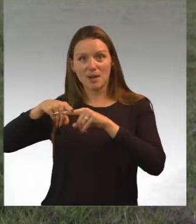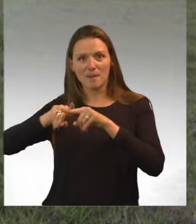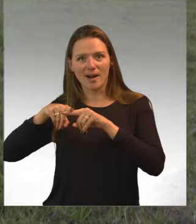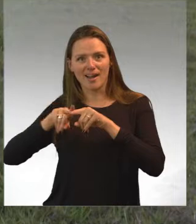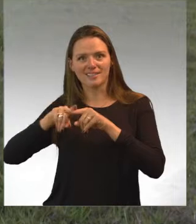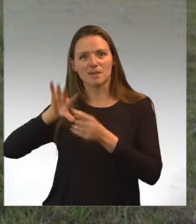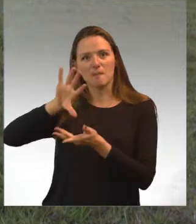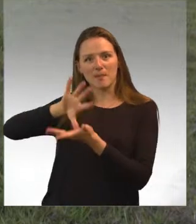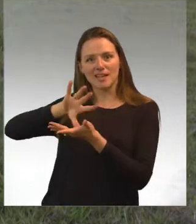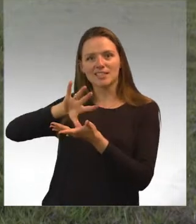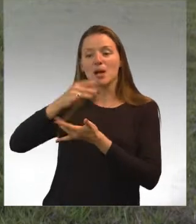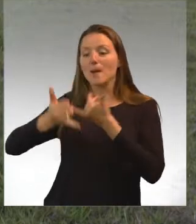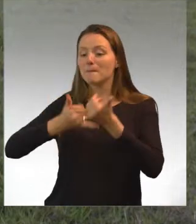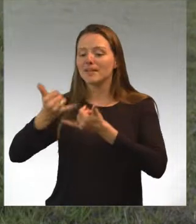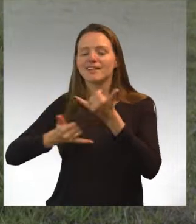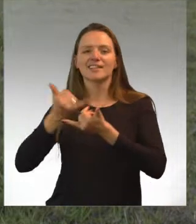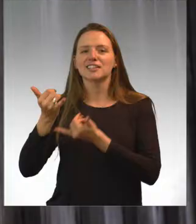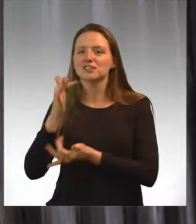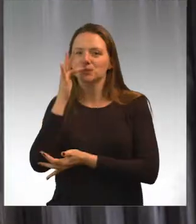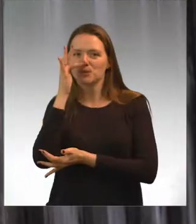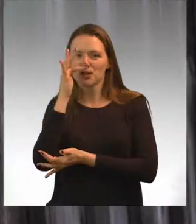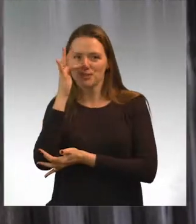brincando com as flores.